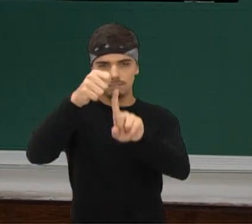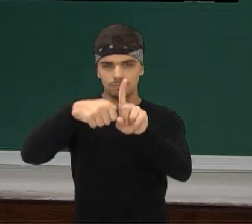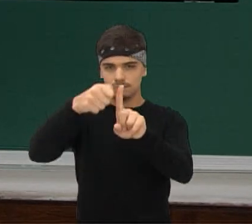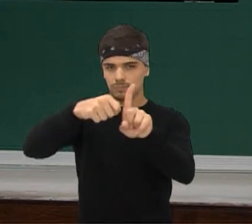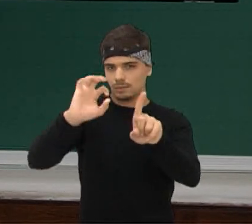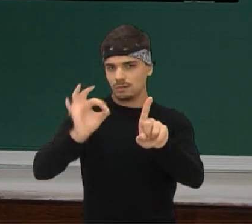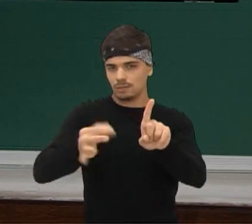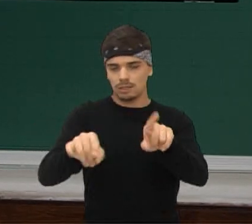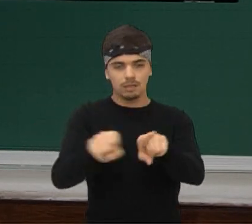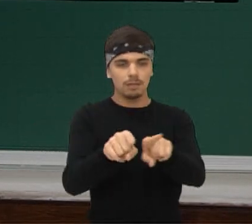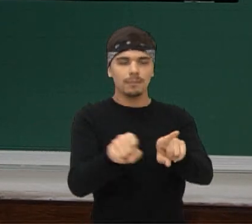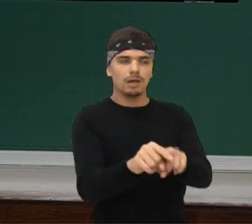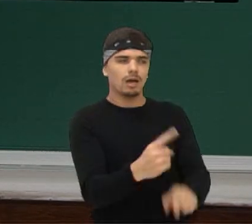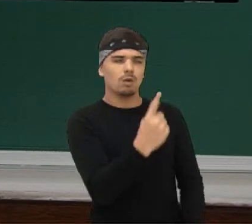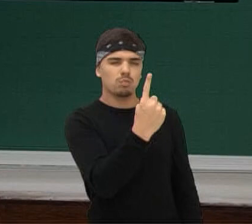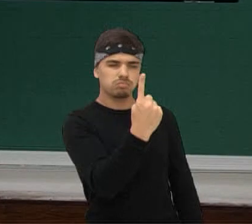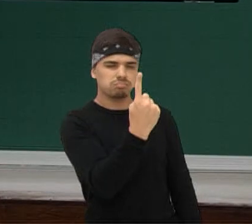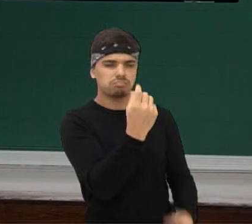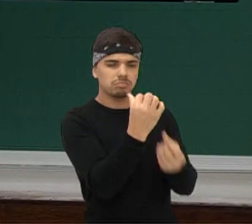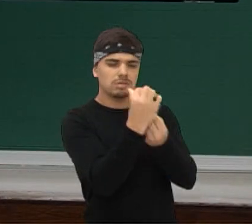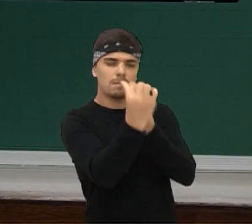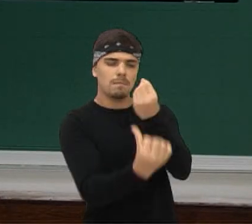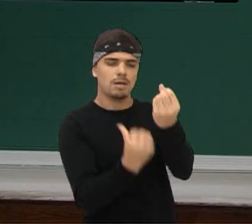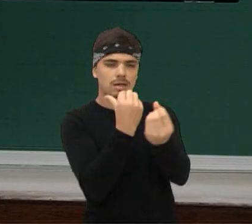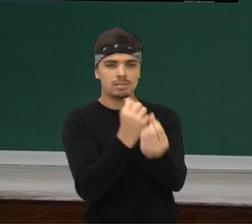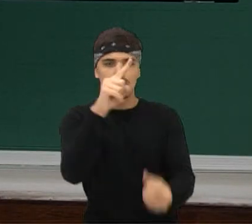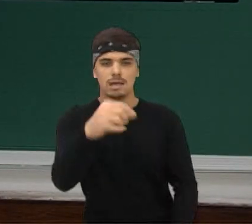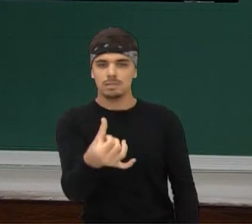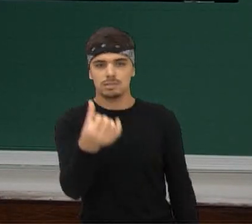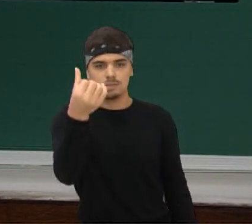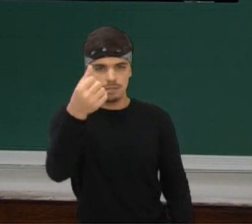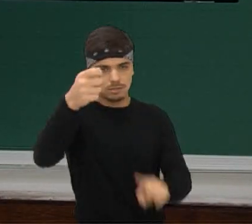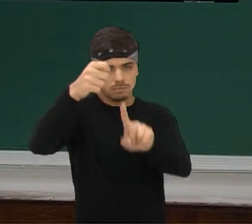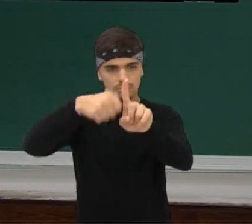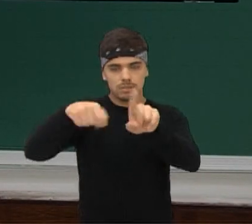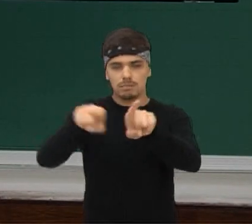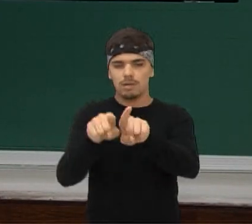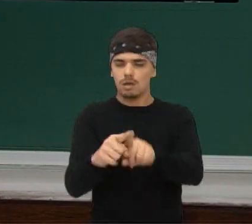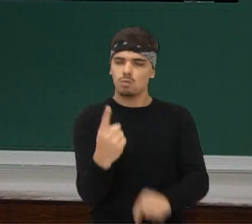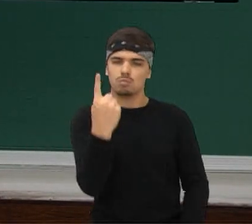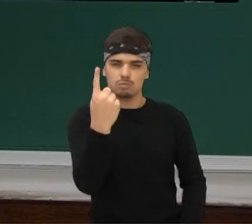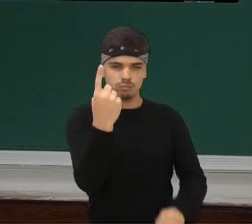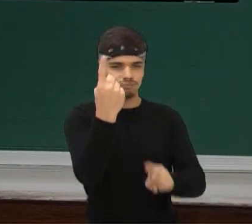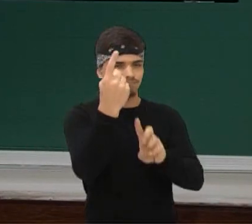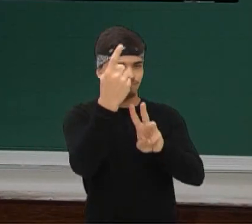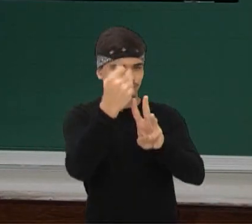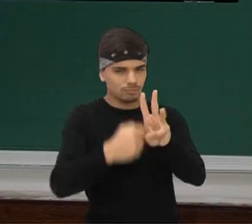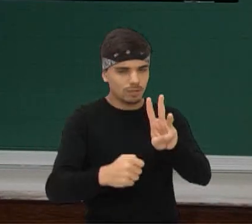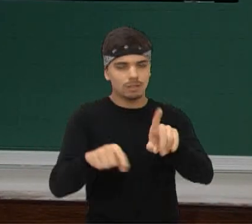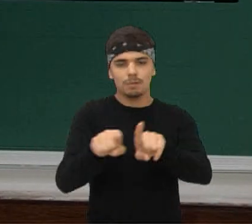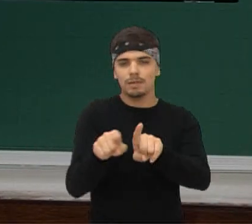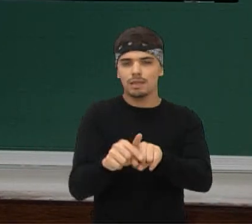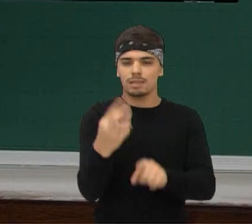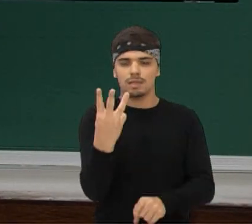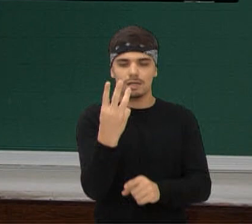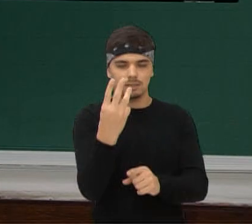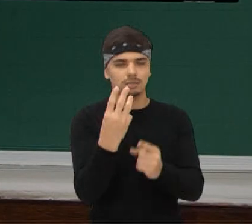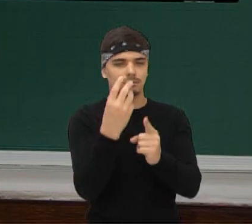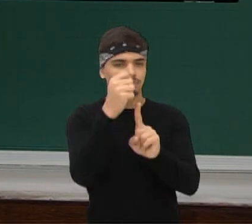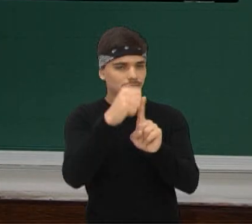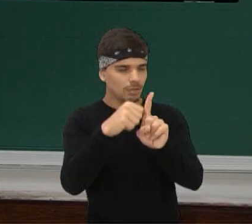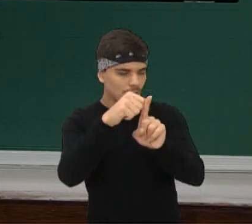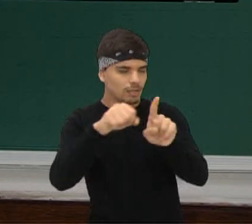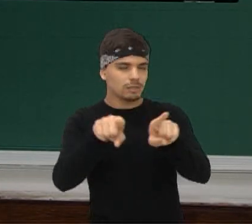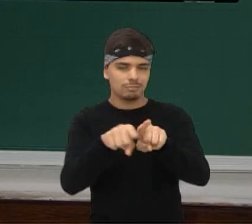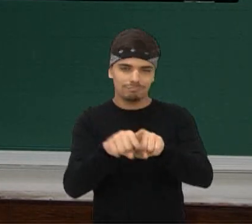meses. Durante um semestre, 6 meses. Um trimestre, 3 meses. E assim por diante.